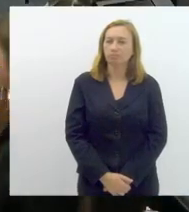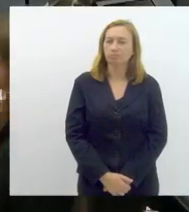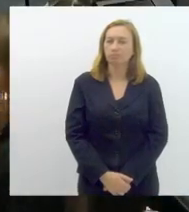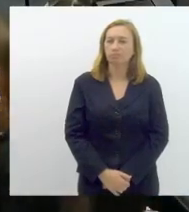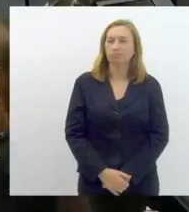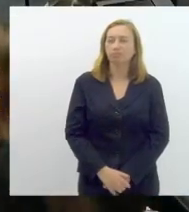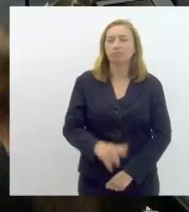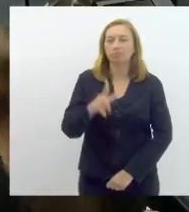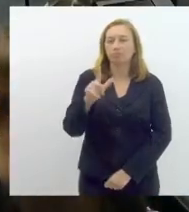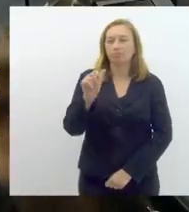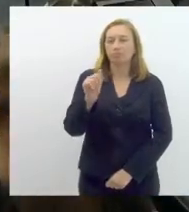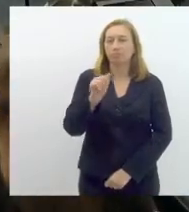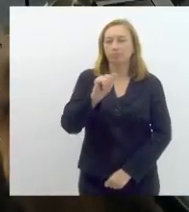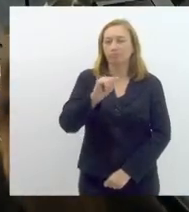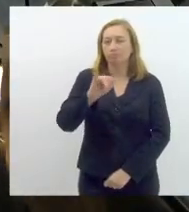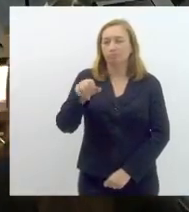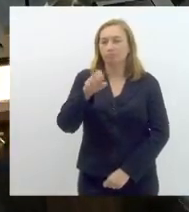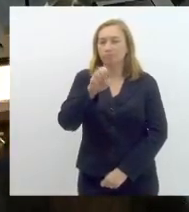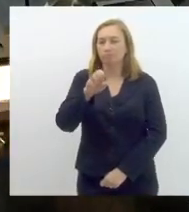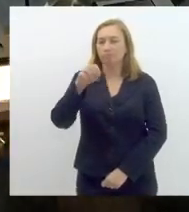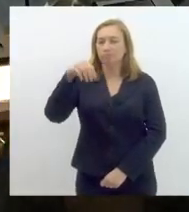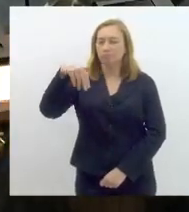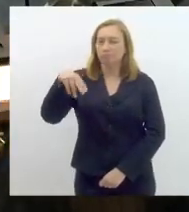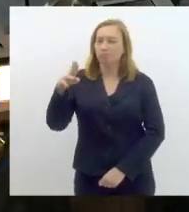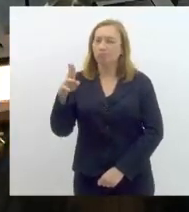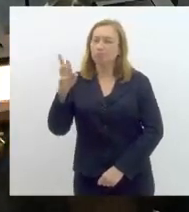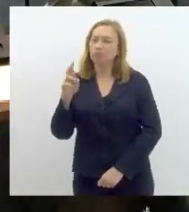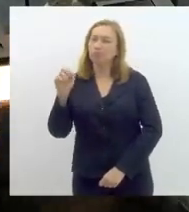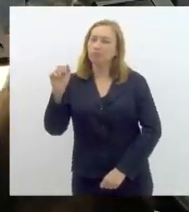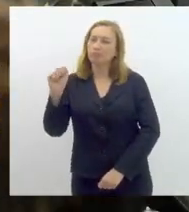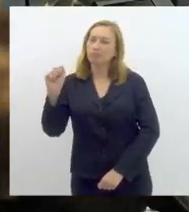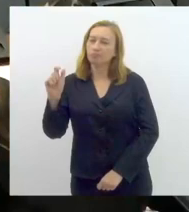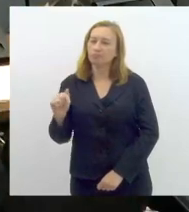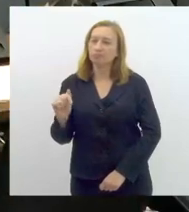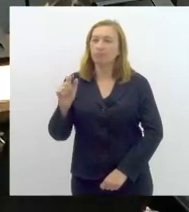Laje do Muriaé, Samuel Moreira Lúcio da Silva.